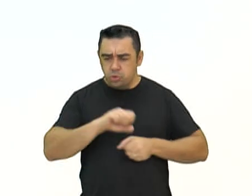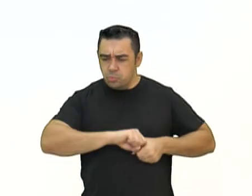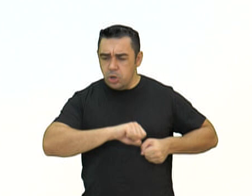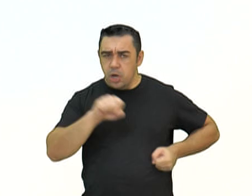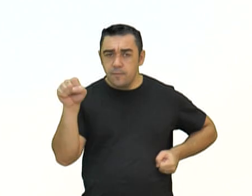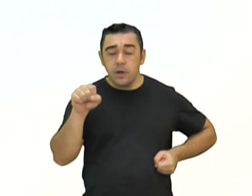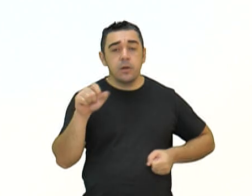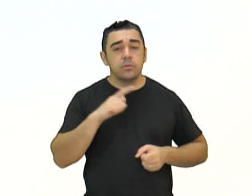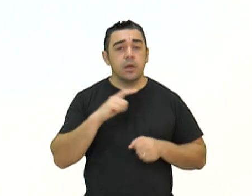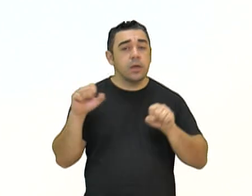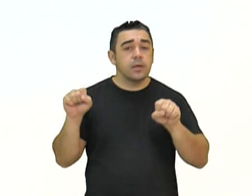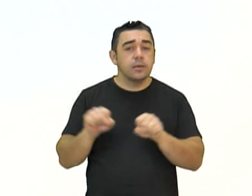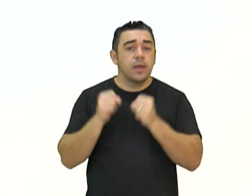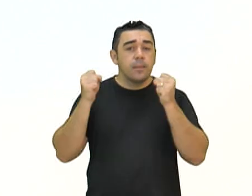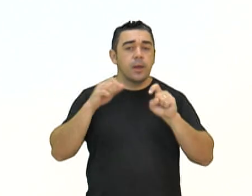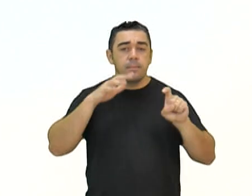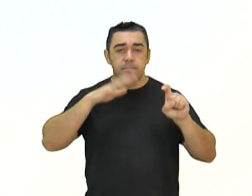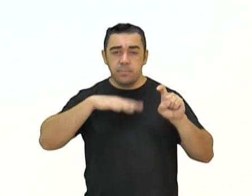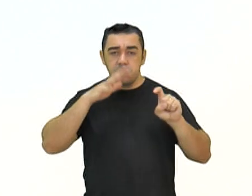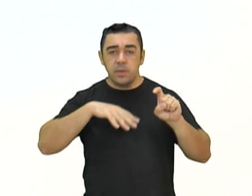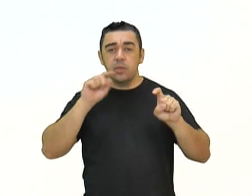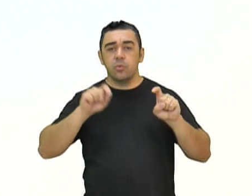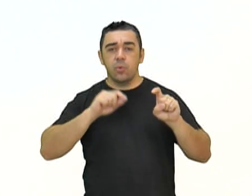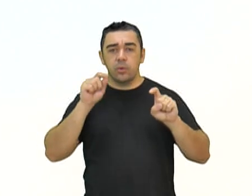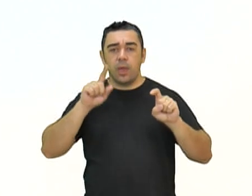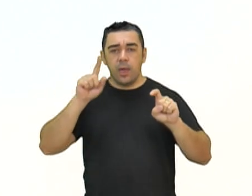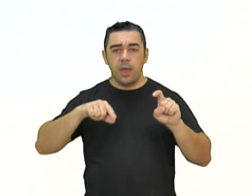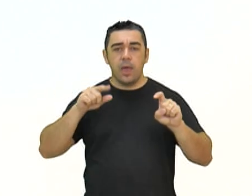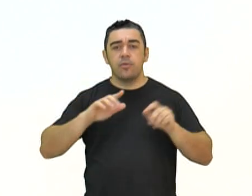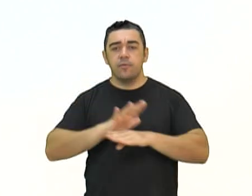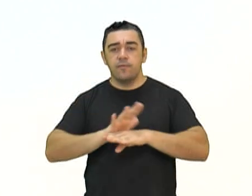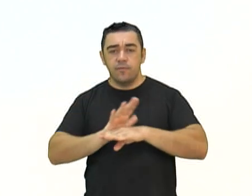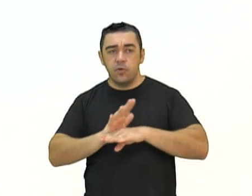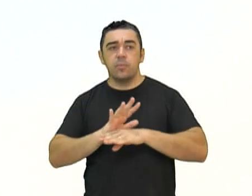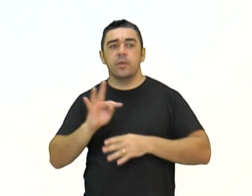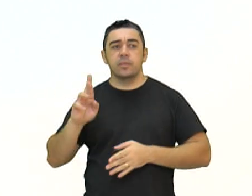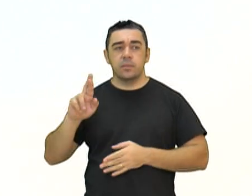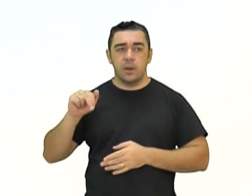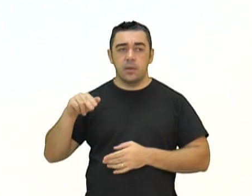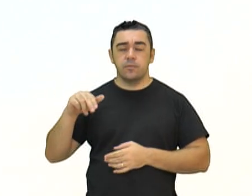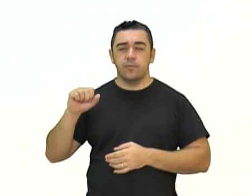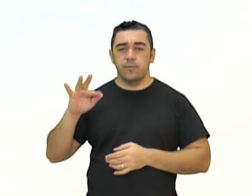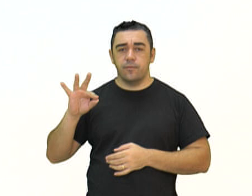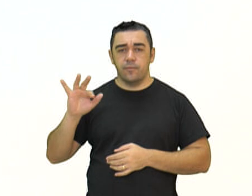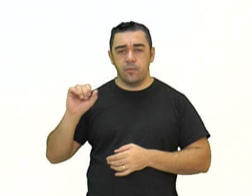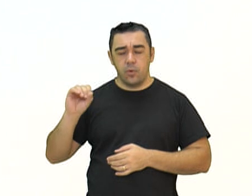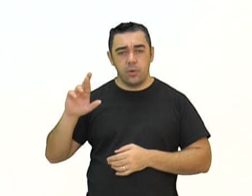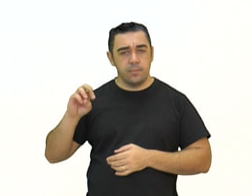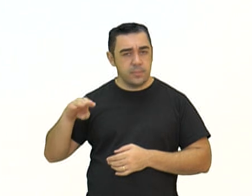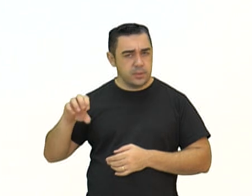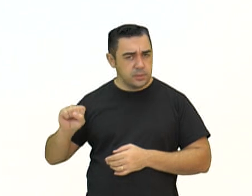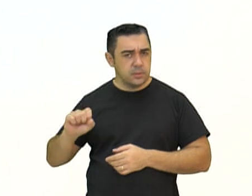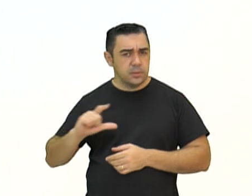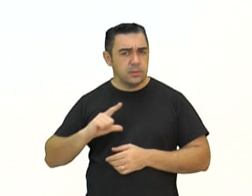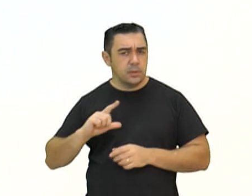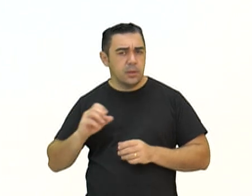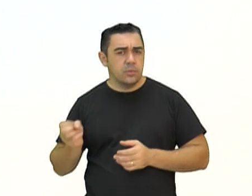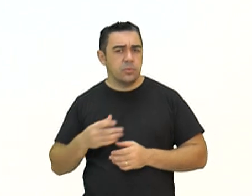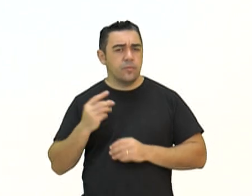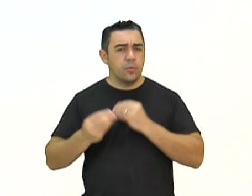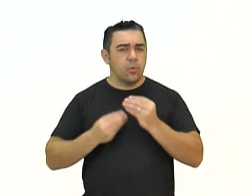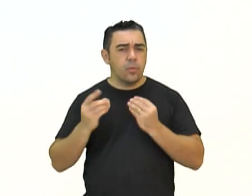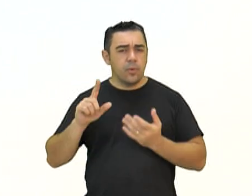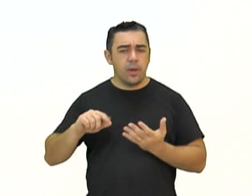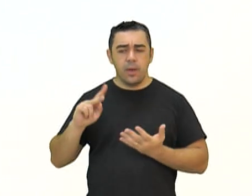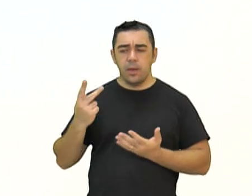quebra os principais mitos da franquia Transformers e redefine o que significa ser um herói. É possível